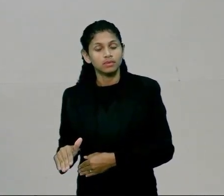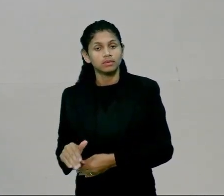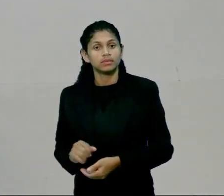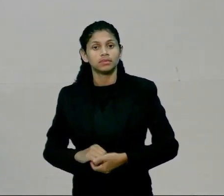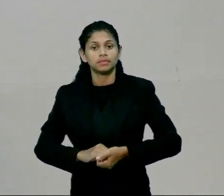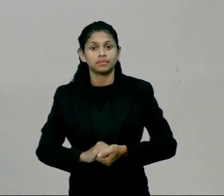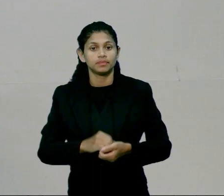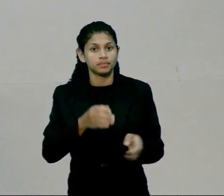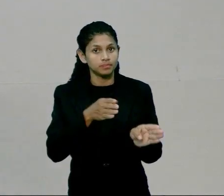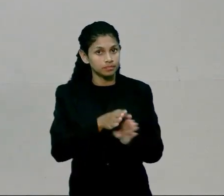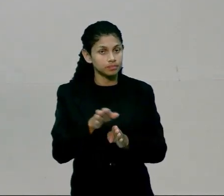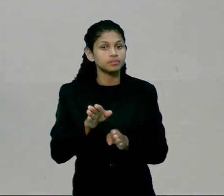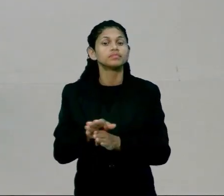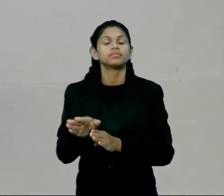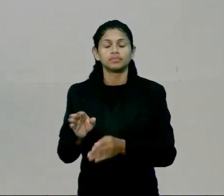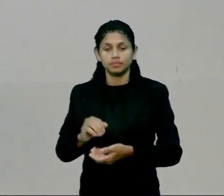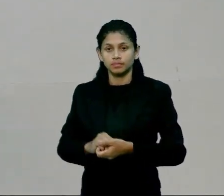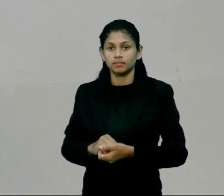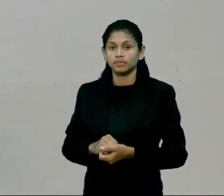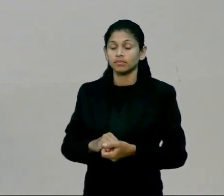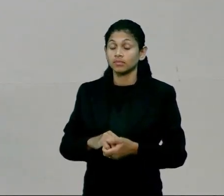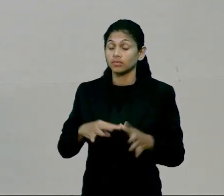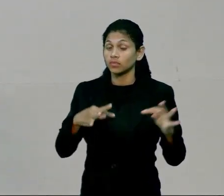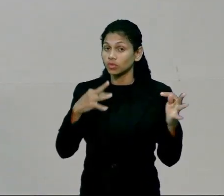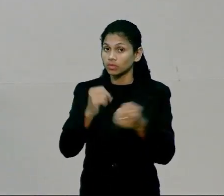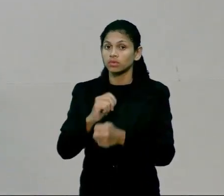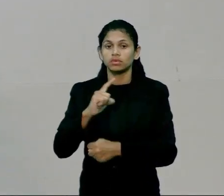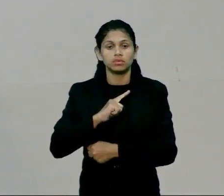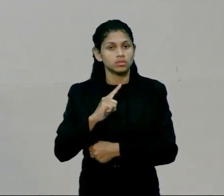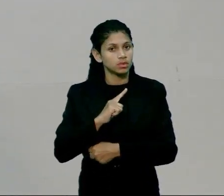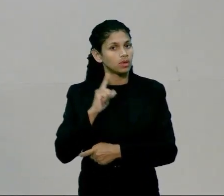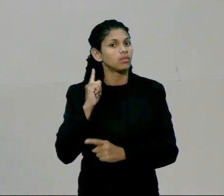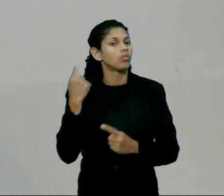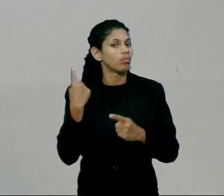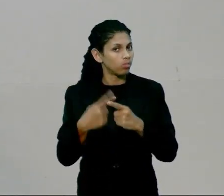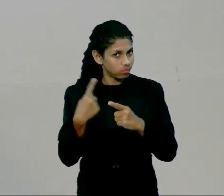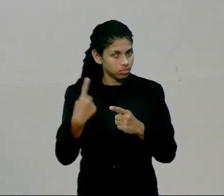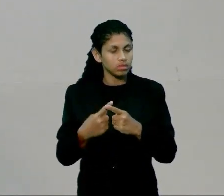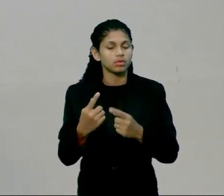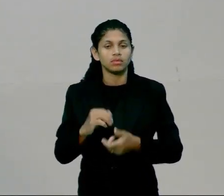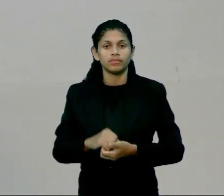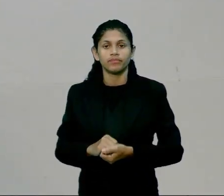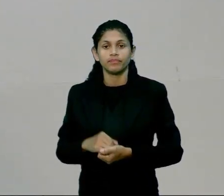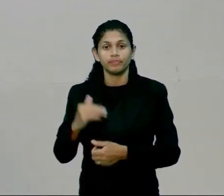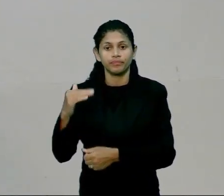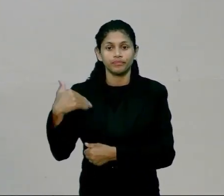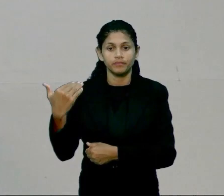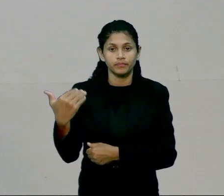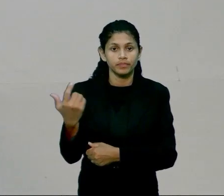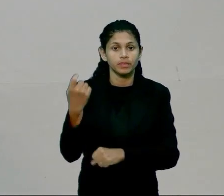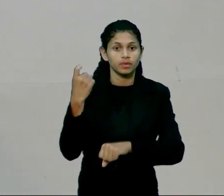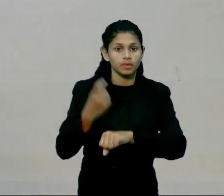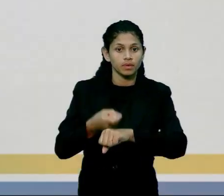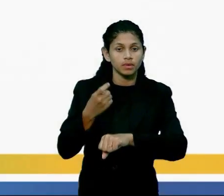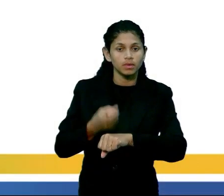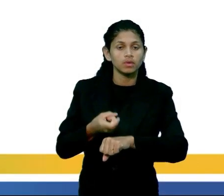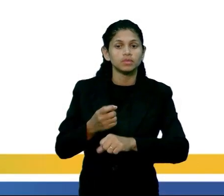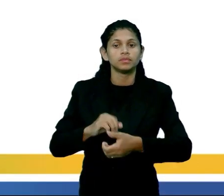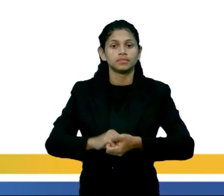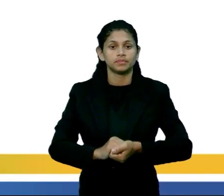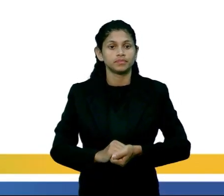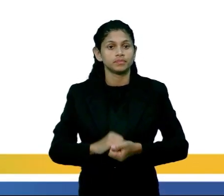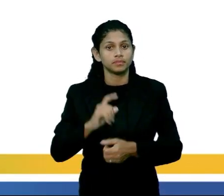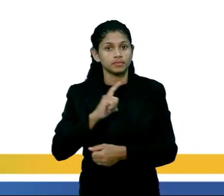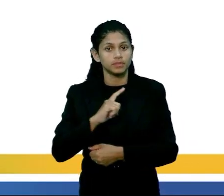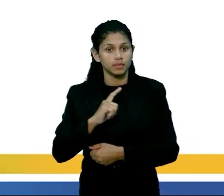direcionamentos do funcionamento. Então, tudo tem um porquê, tudo tem um pra quê. Beleza? Beleza? Além dos ossos, cartilagem, a